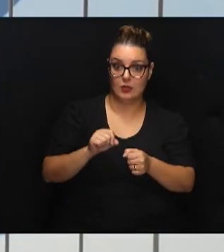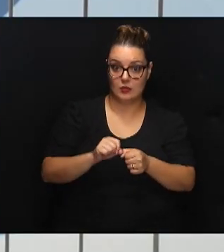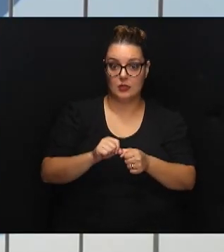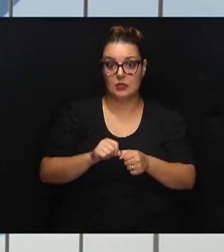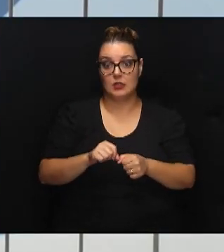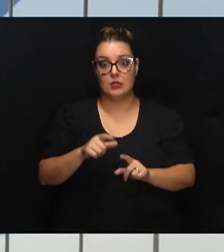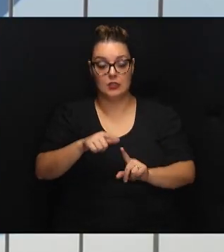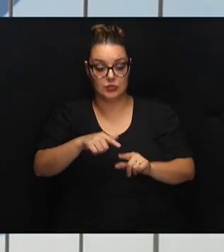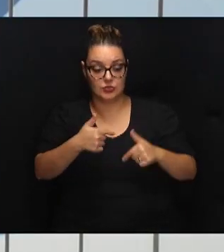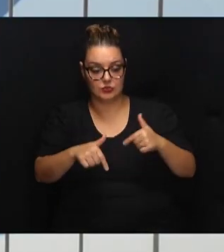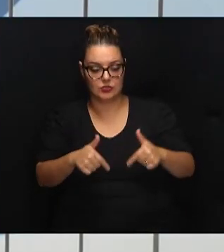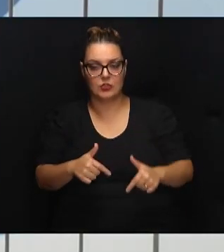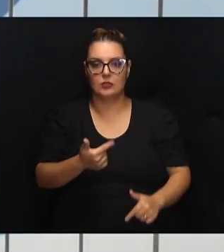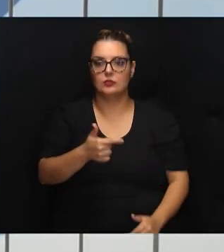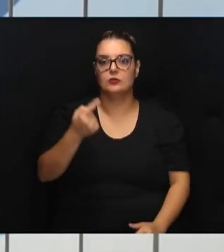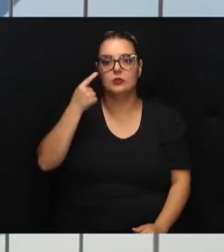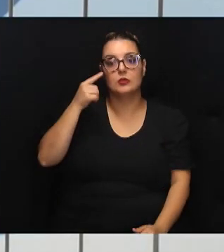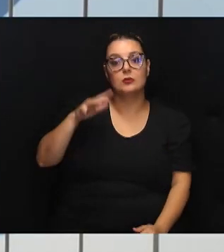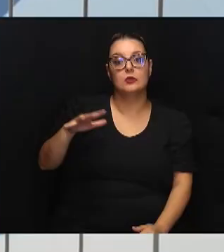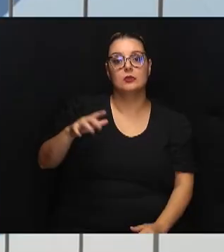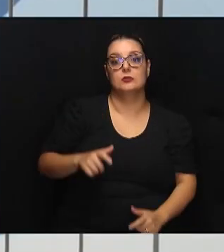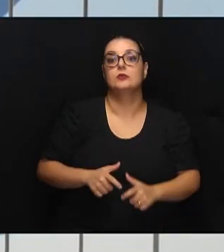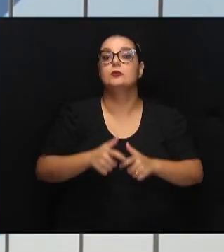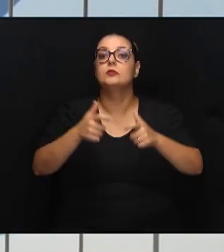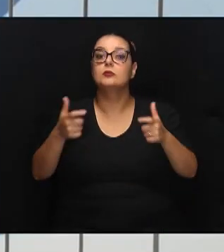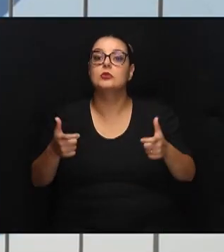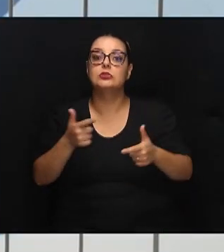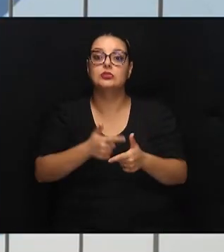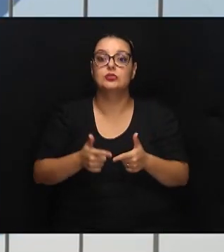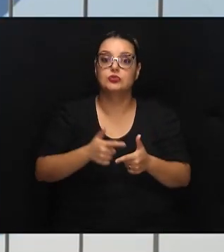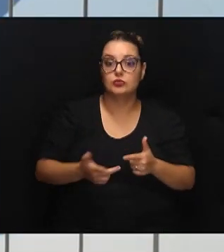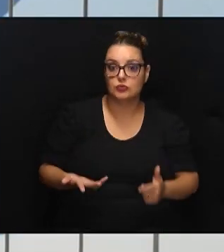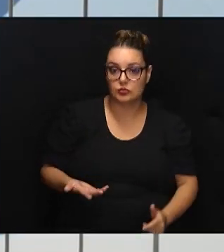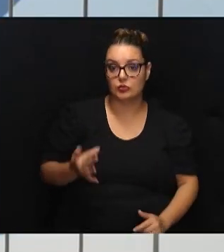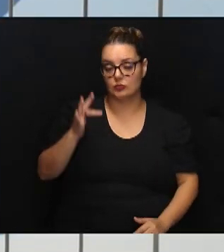trabalho, eles não têm aquela noção da grandiosidade de um problema